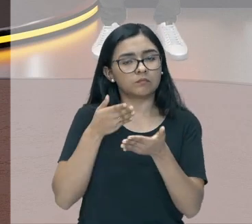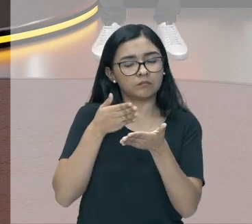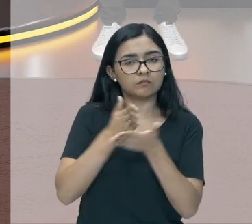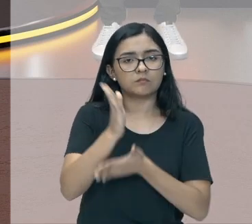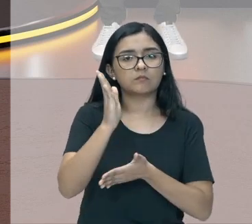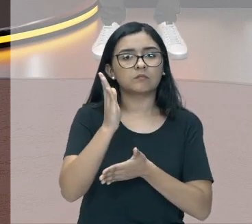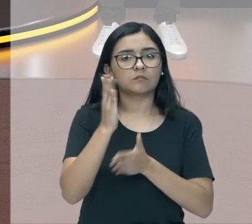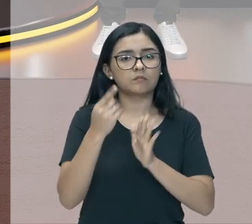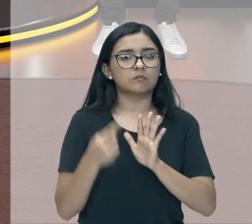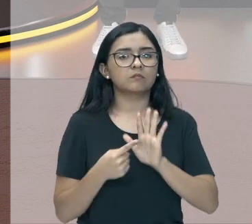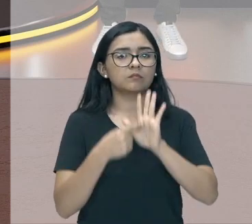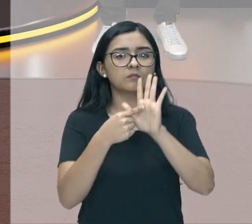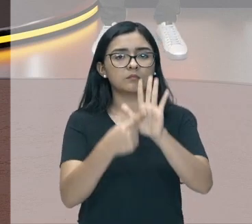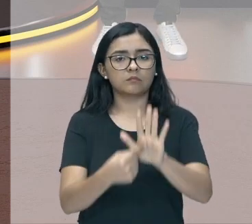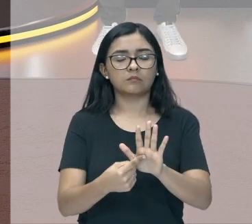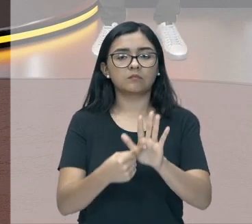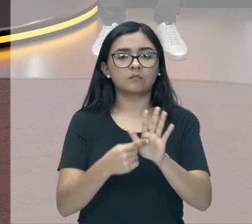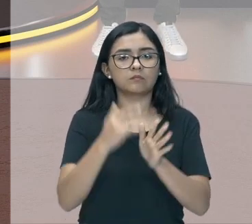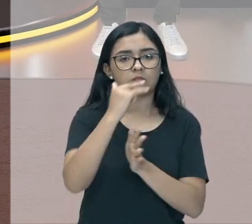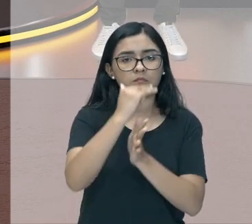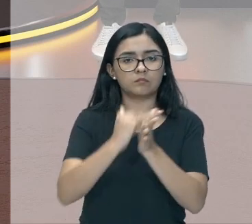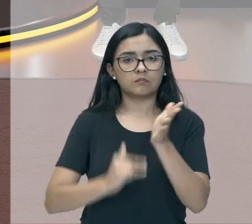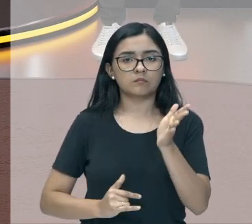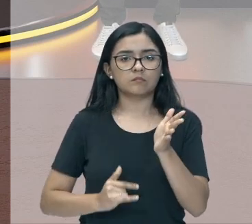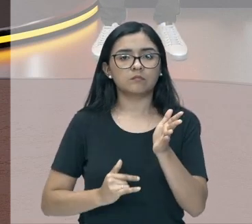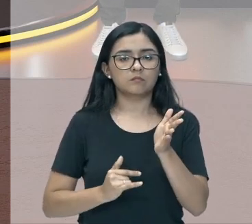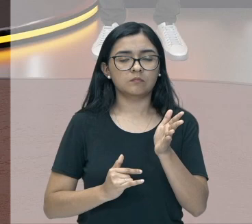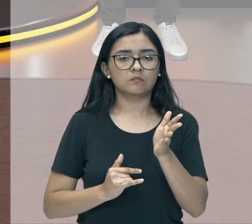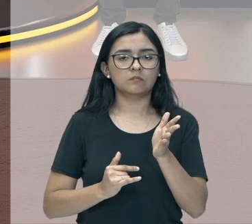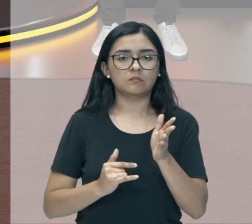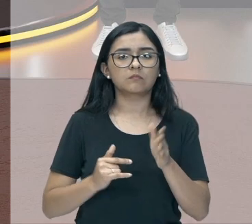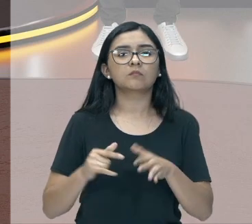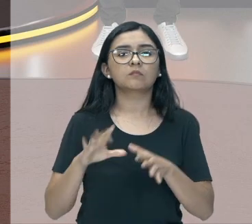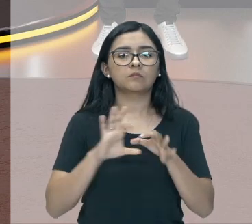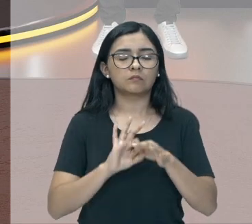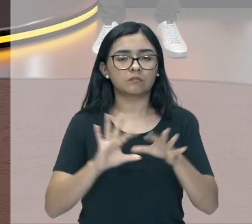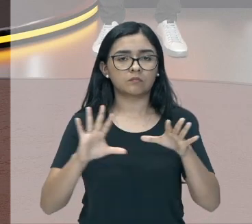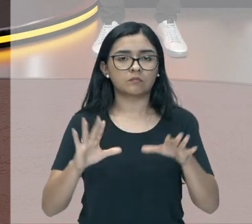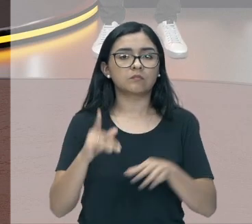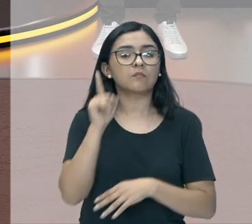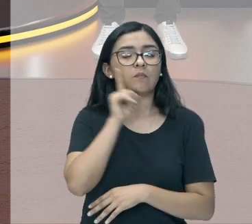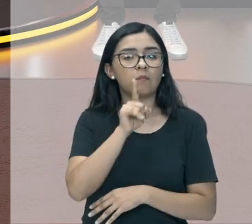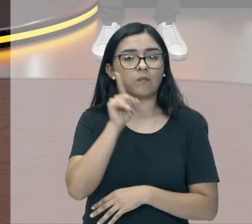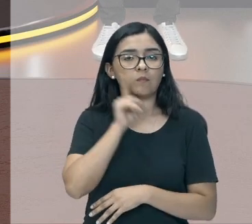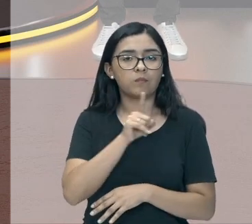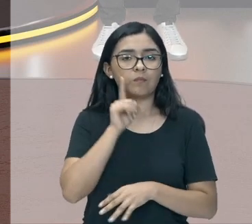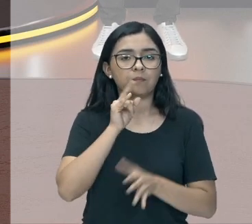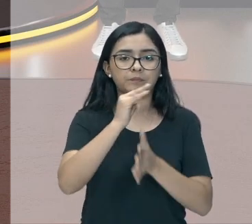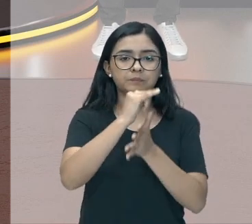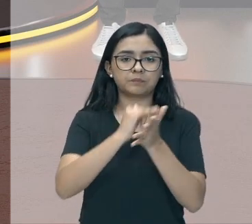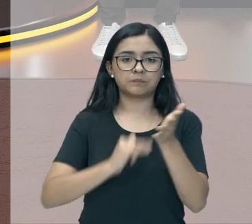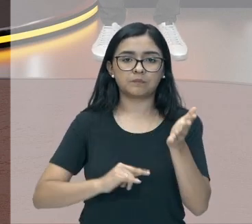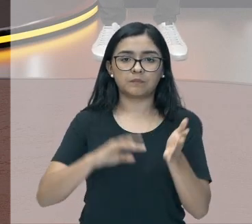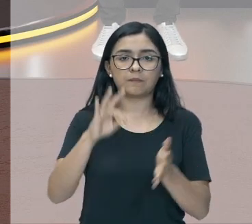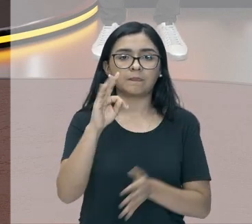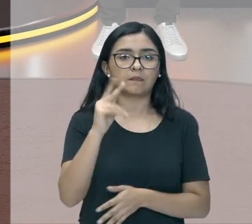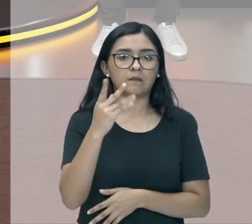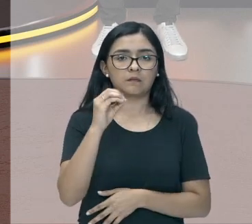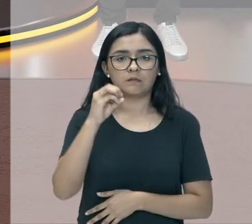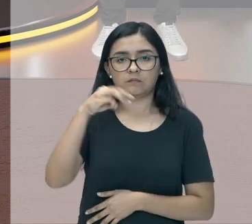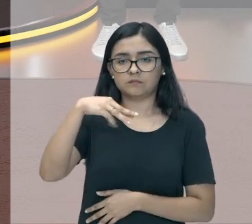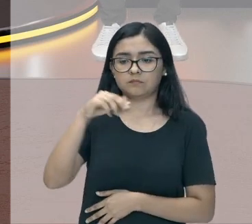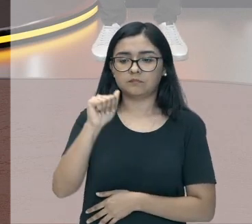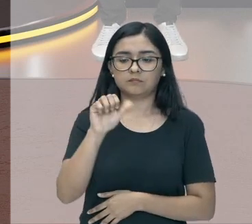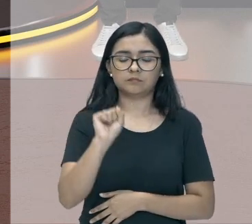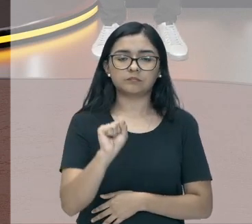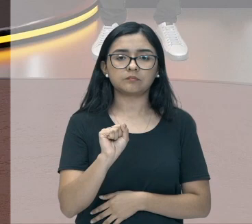a Declaração da Independência dos Estados Unidos, documento redigido por Thomas Jefferson.